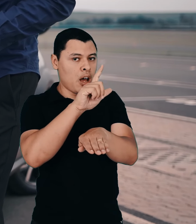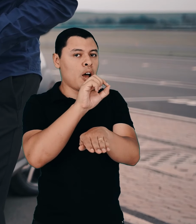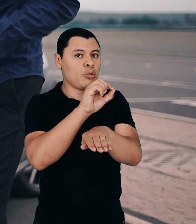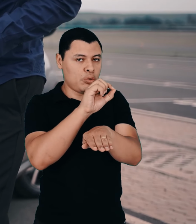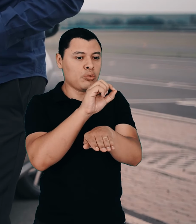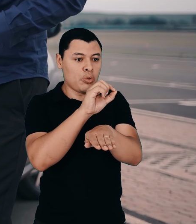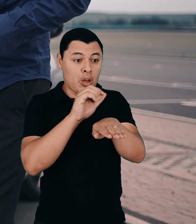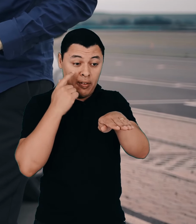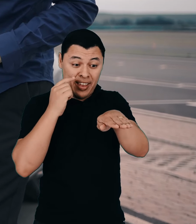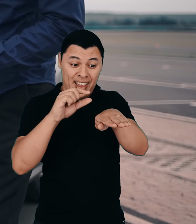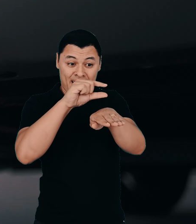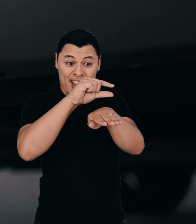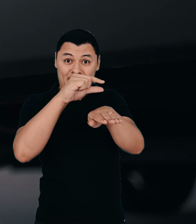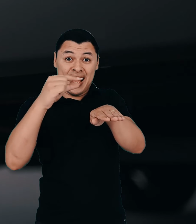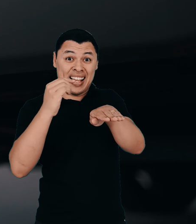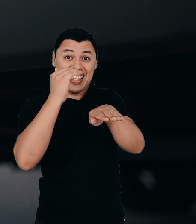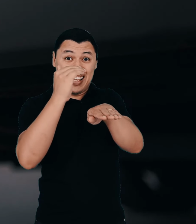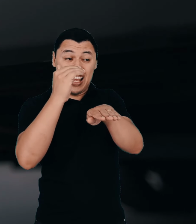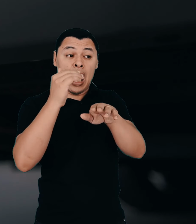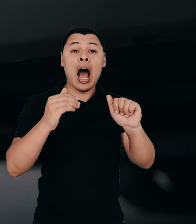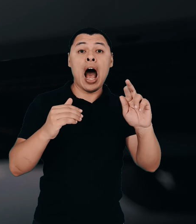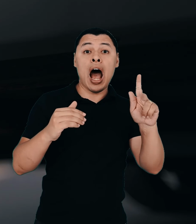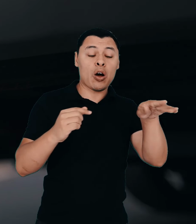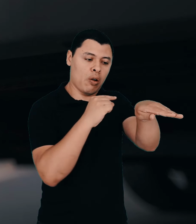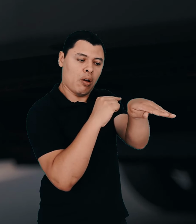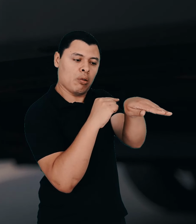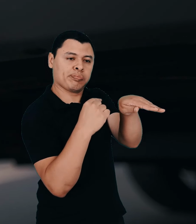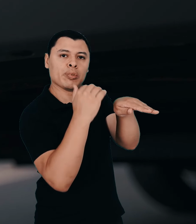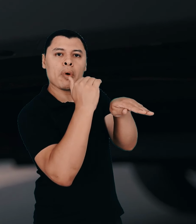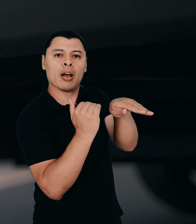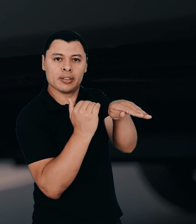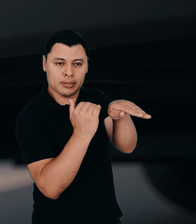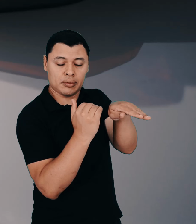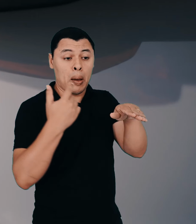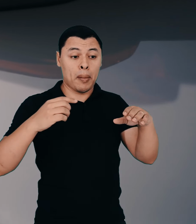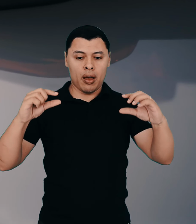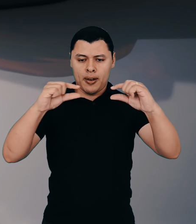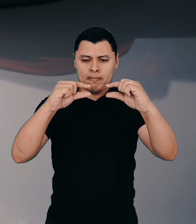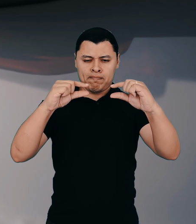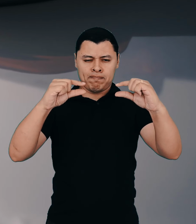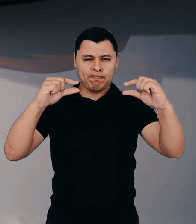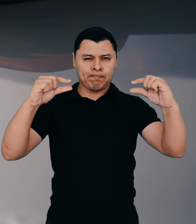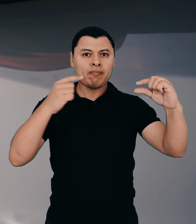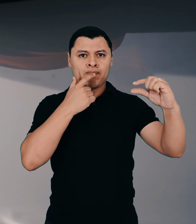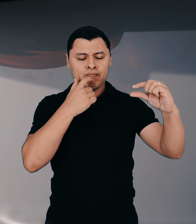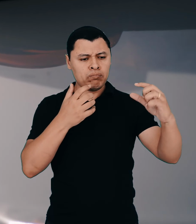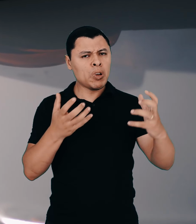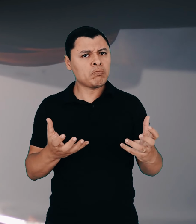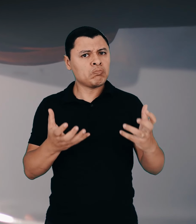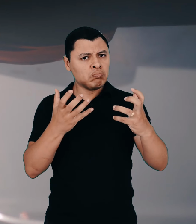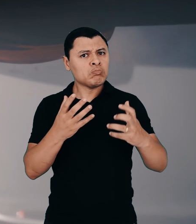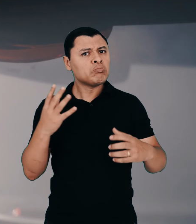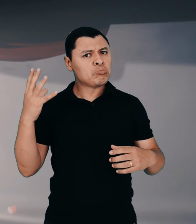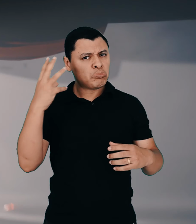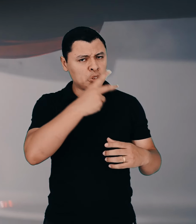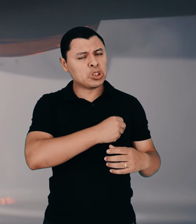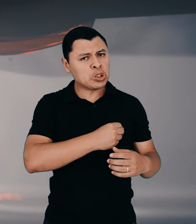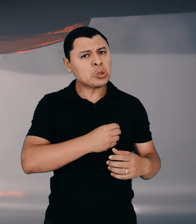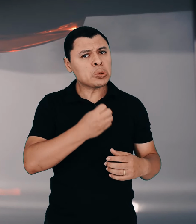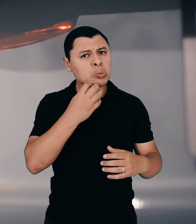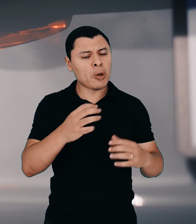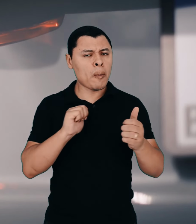no Pulse é em cima e no Argo é embaixo, para-choque também é diferente, essa lanterna invade mais, mas de certa forma essa traseira, mesmo sendo SUV, acaba sendo